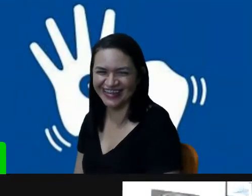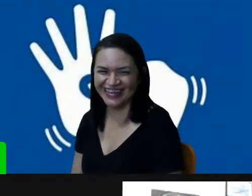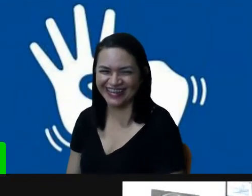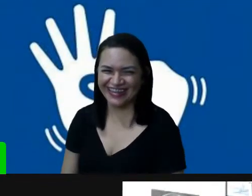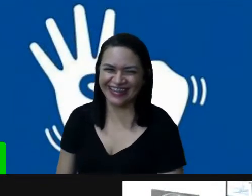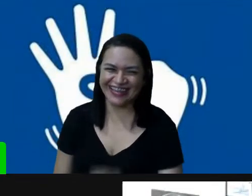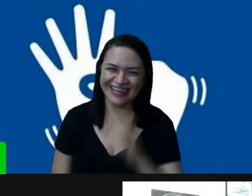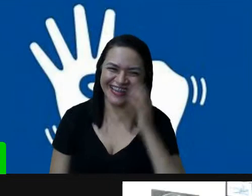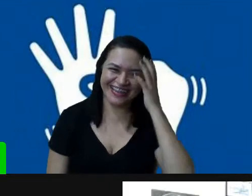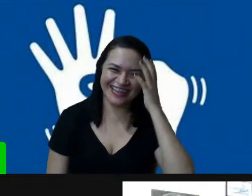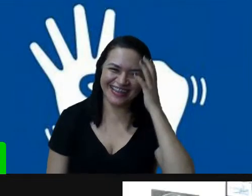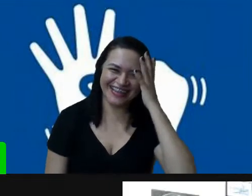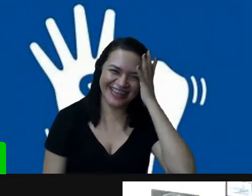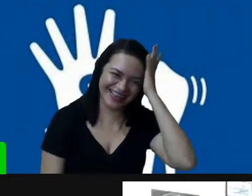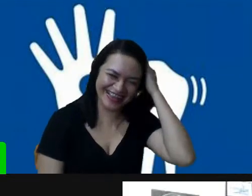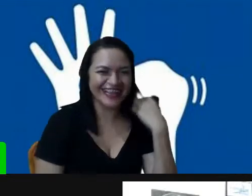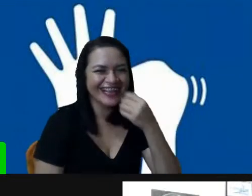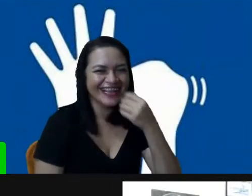Beleza.